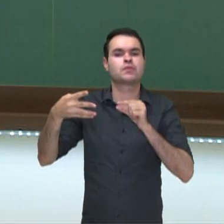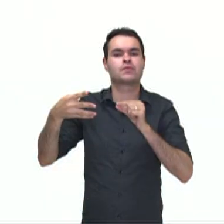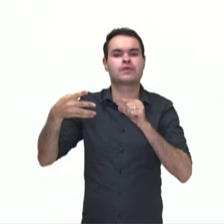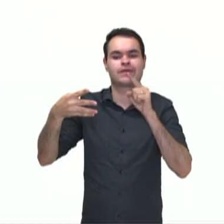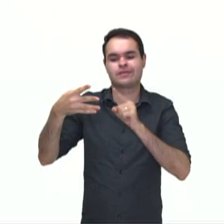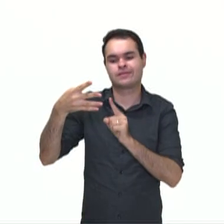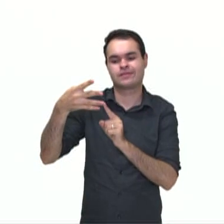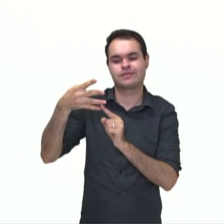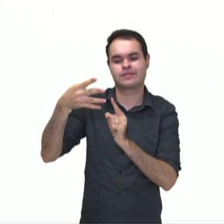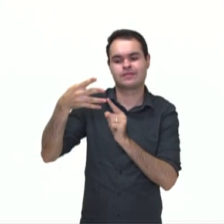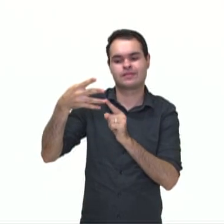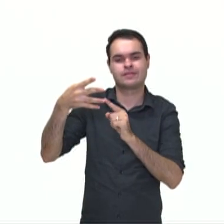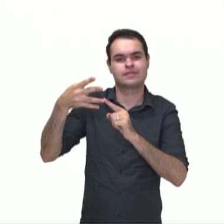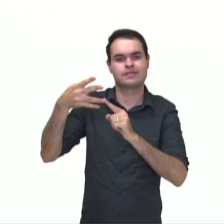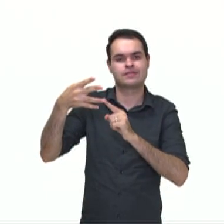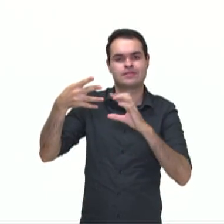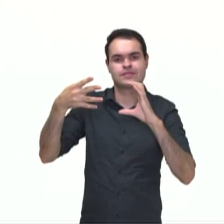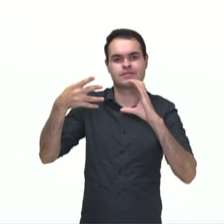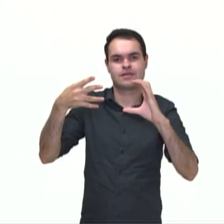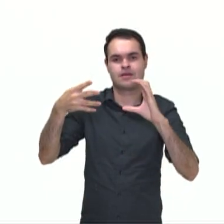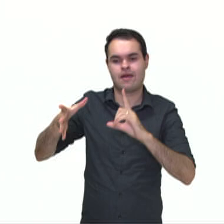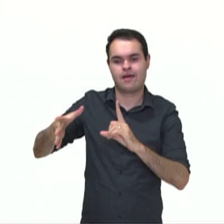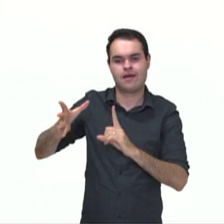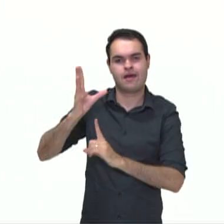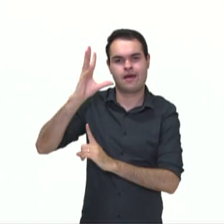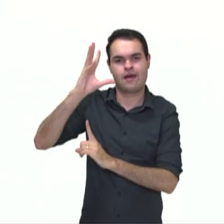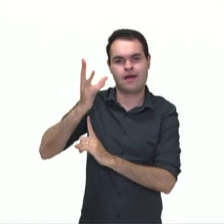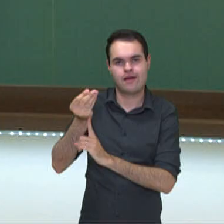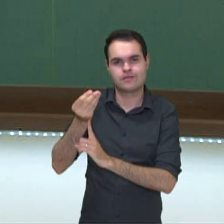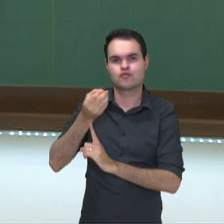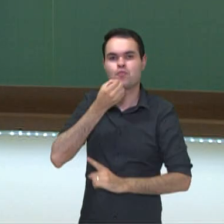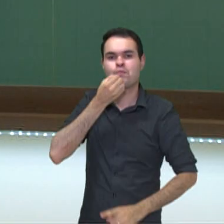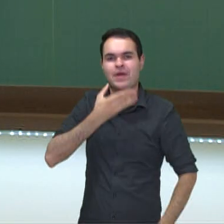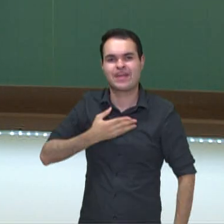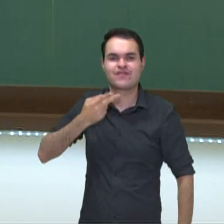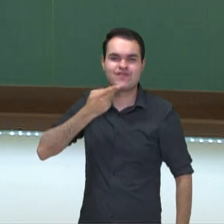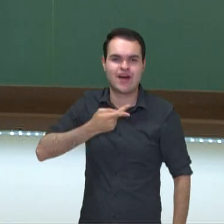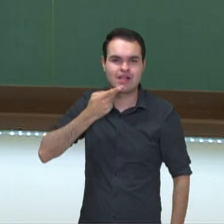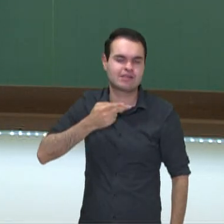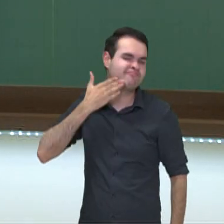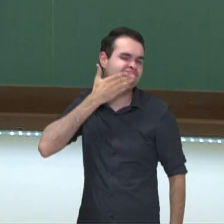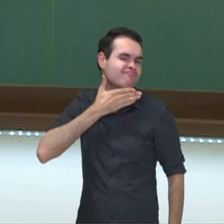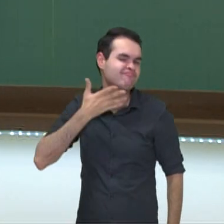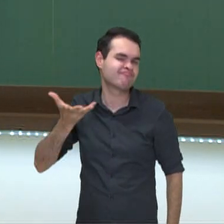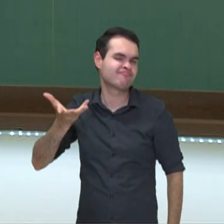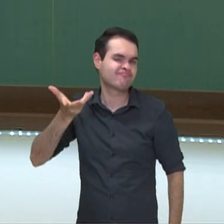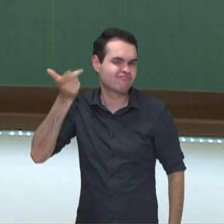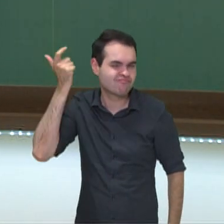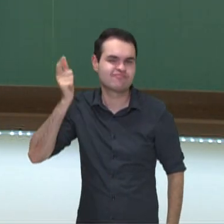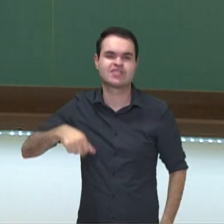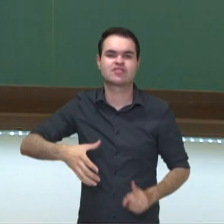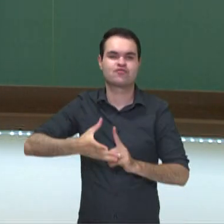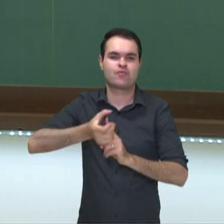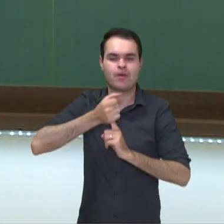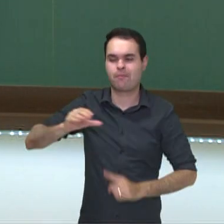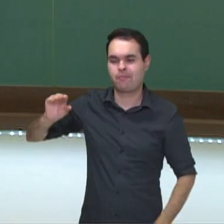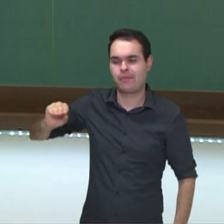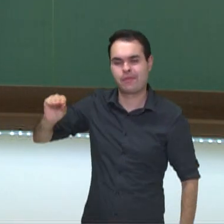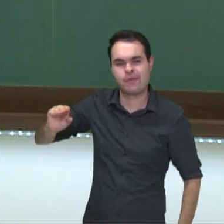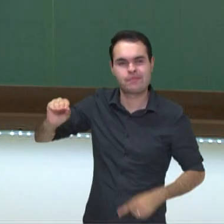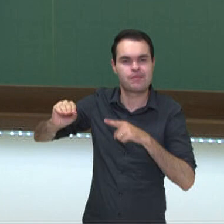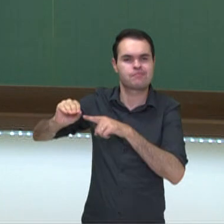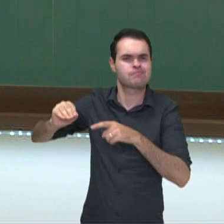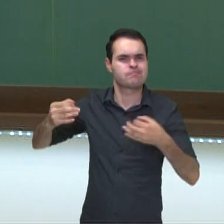alternativa C, a arte do bem falar. Então, os sofistas ficaram muito conhecidos por dominarem bem